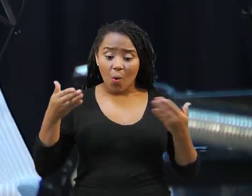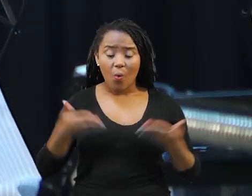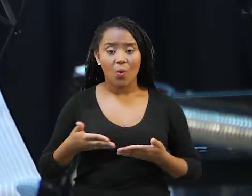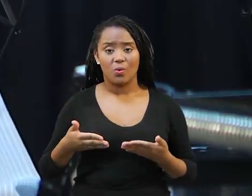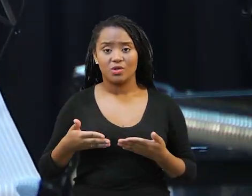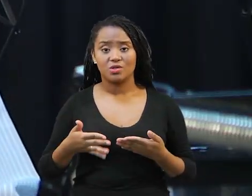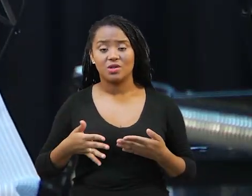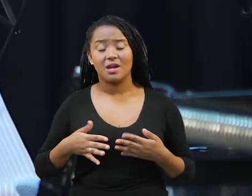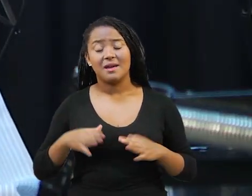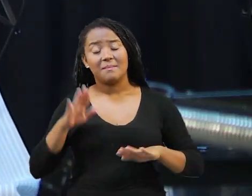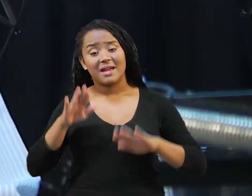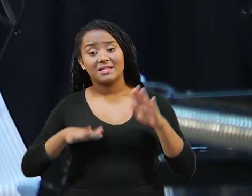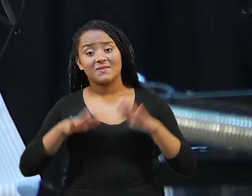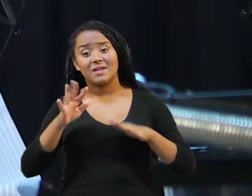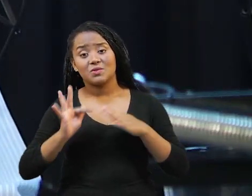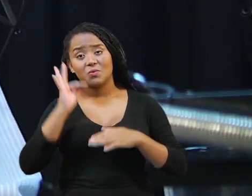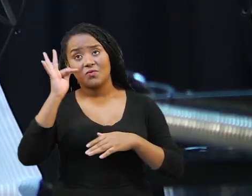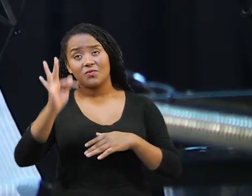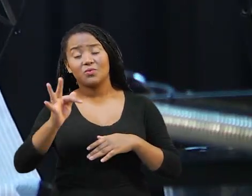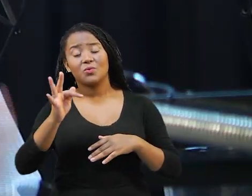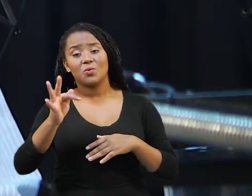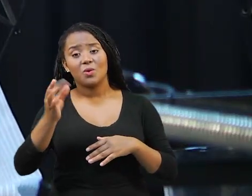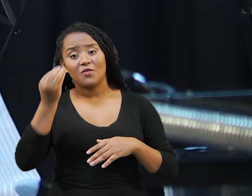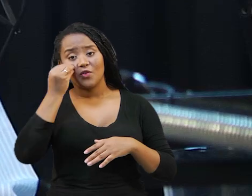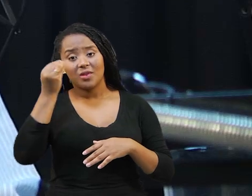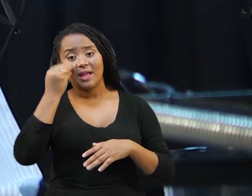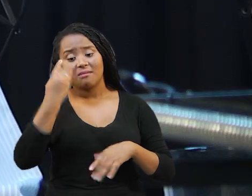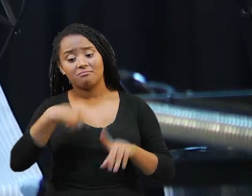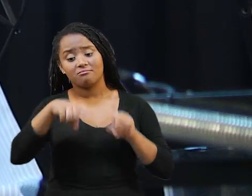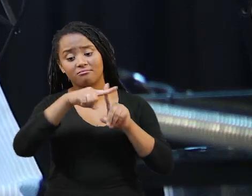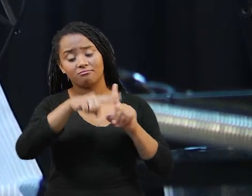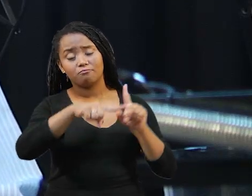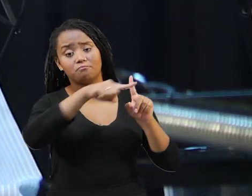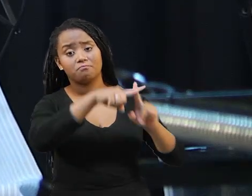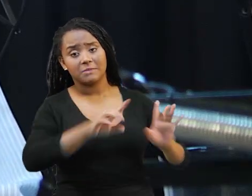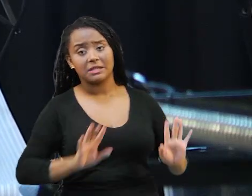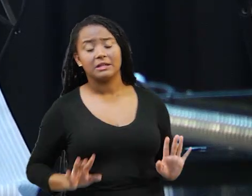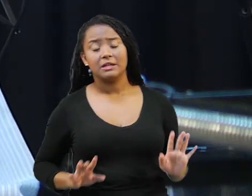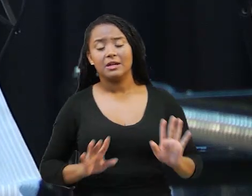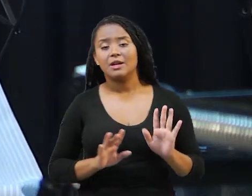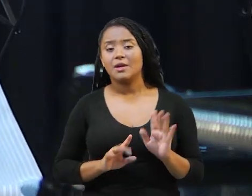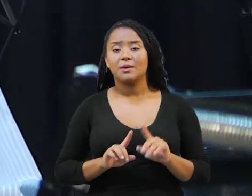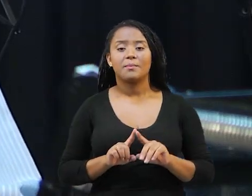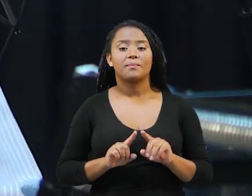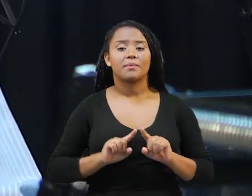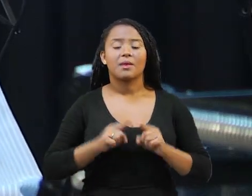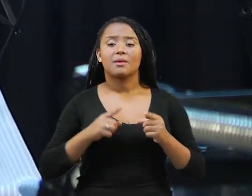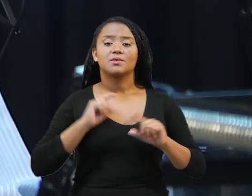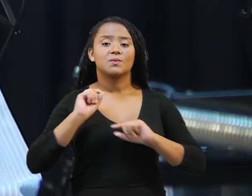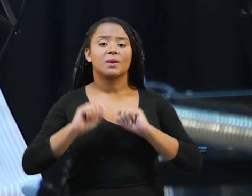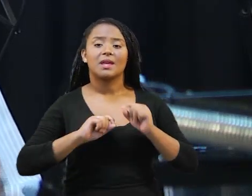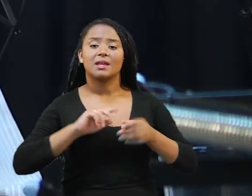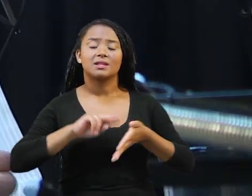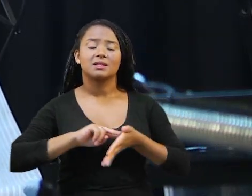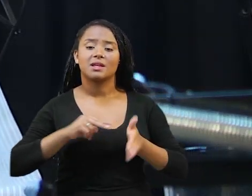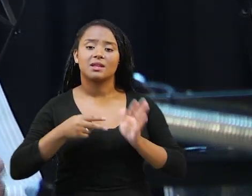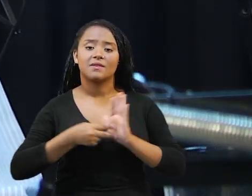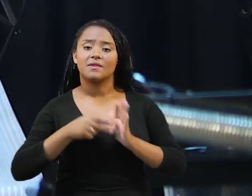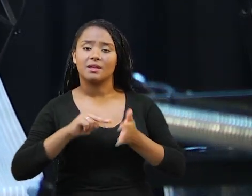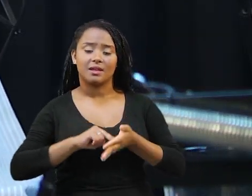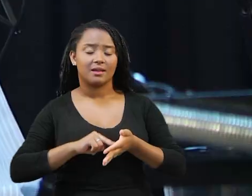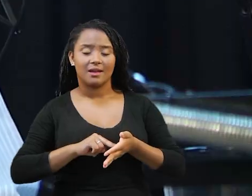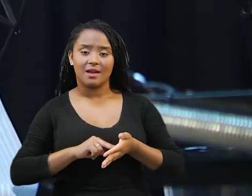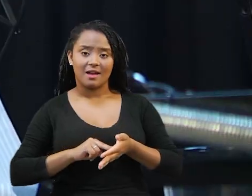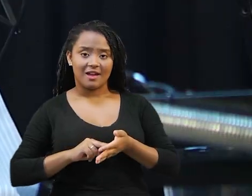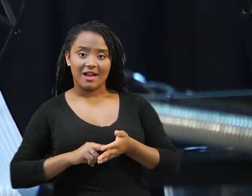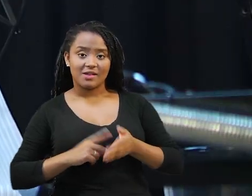bons frutos no futuro, né? Então, que é o bom fruto do futuro? É o resultado daquilo que você